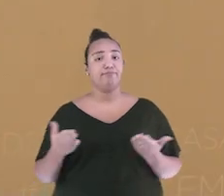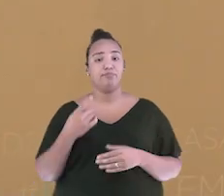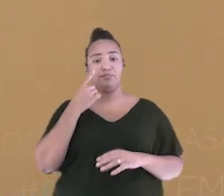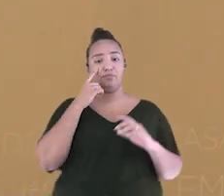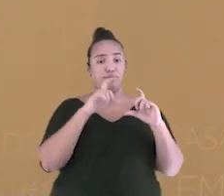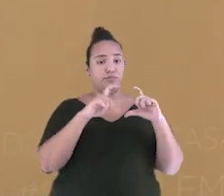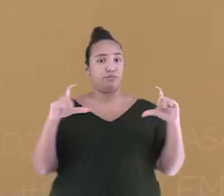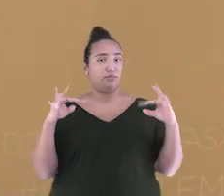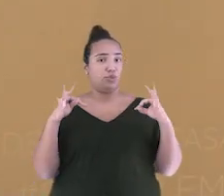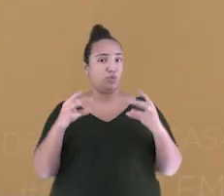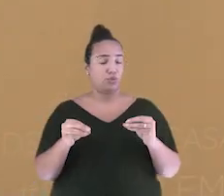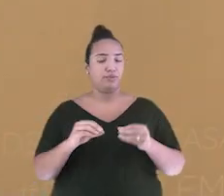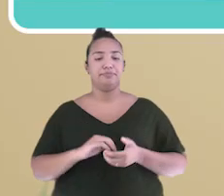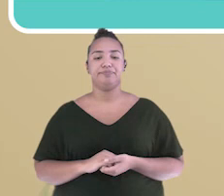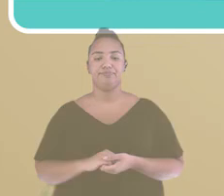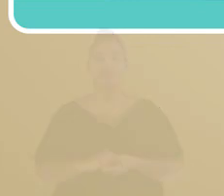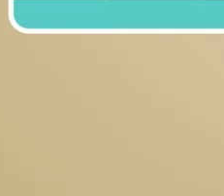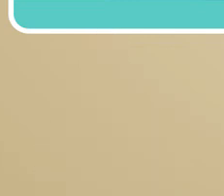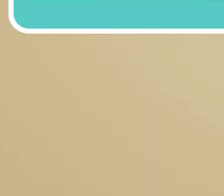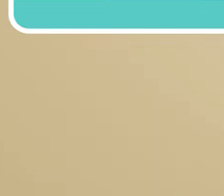Agora, observe a tirinha completa.